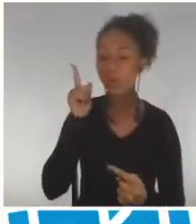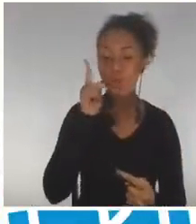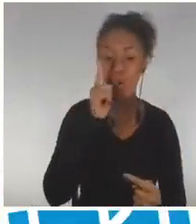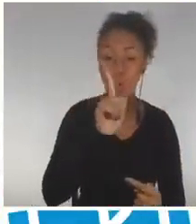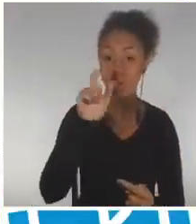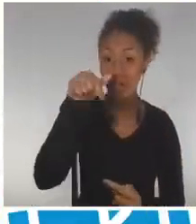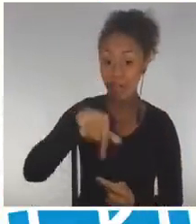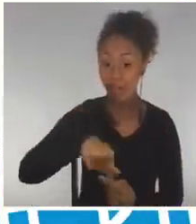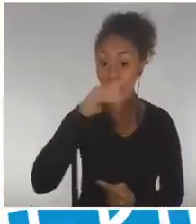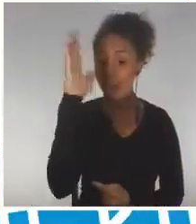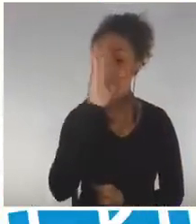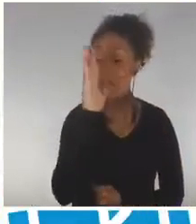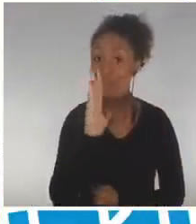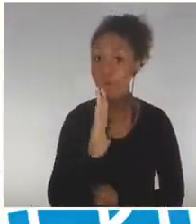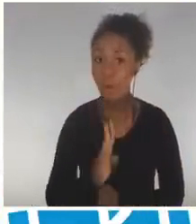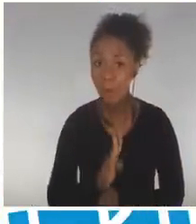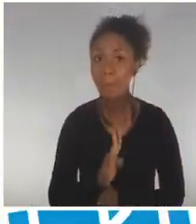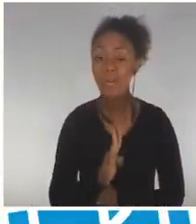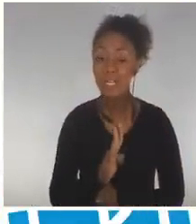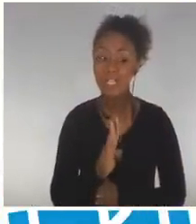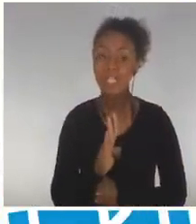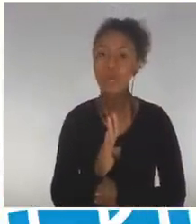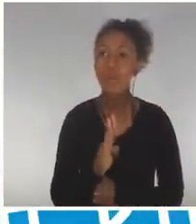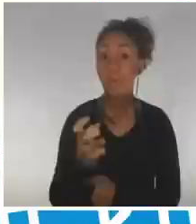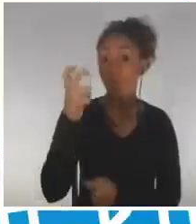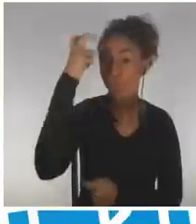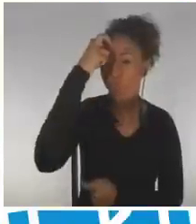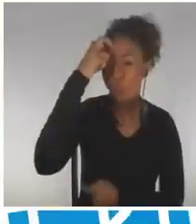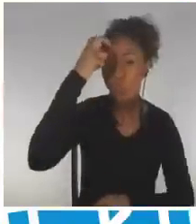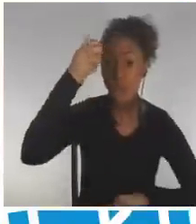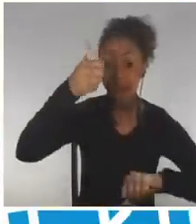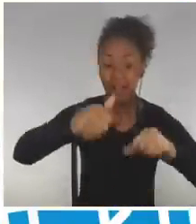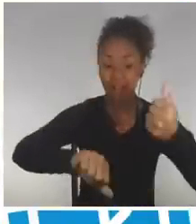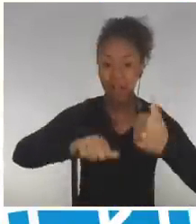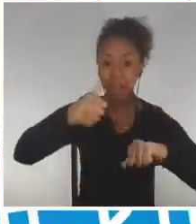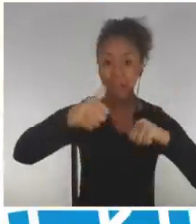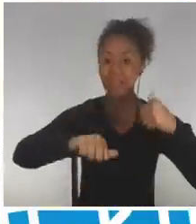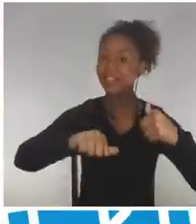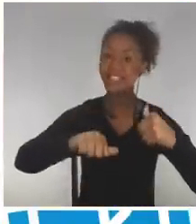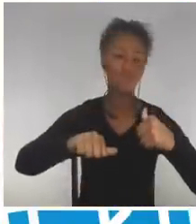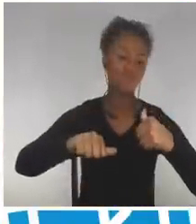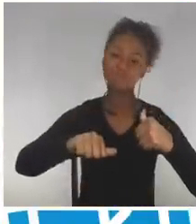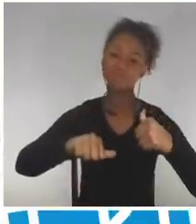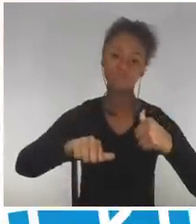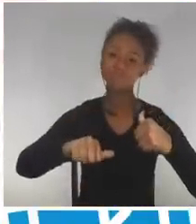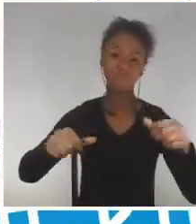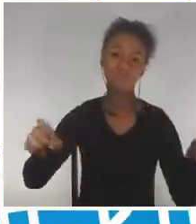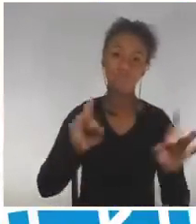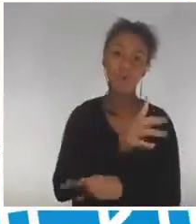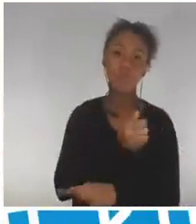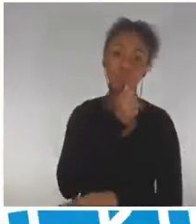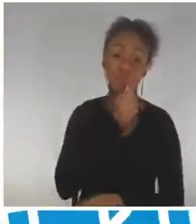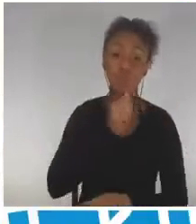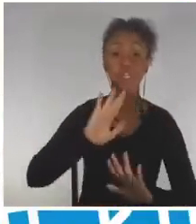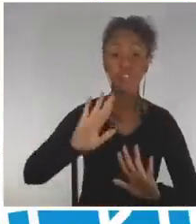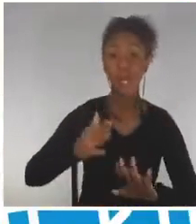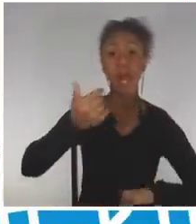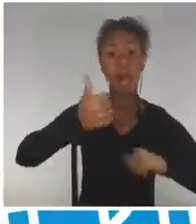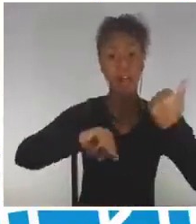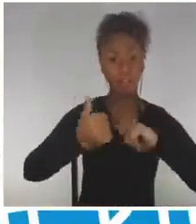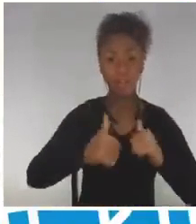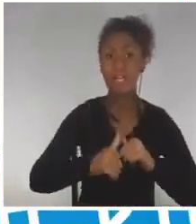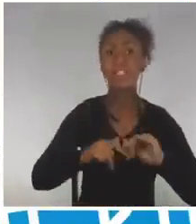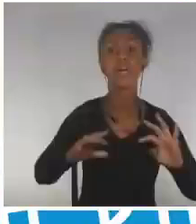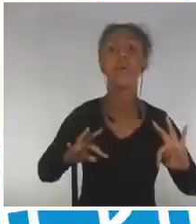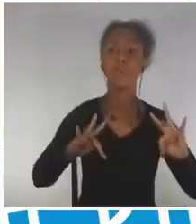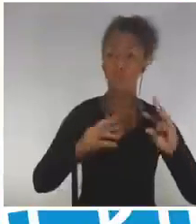uma cultura de avaliação. A avaliação já avançou muito, já foi incorporada, internalizada, mas